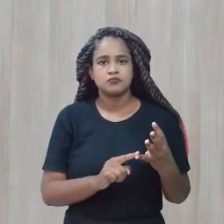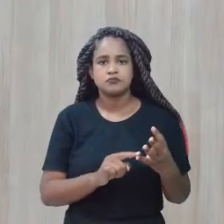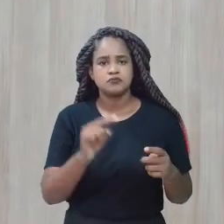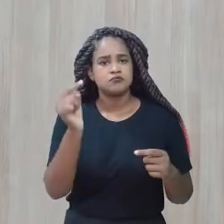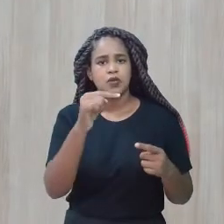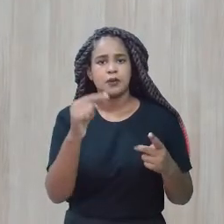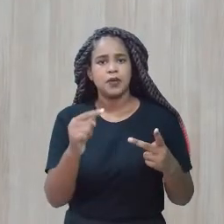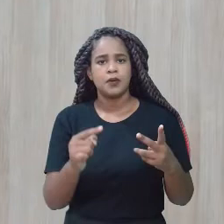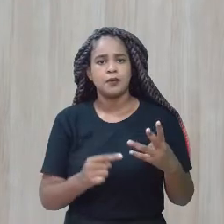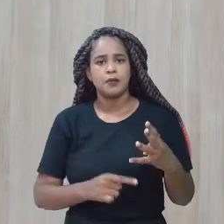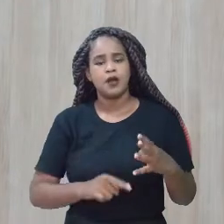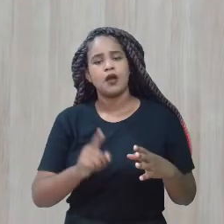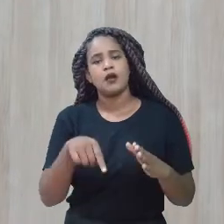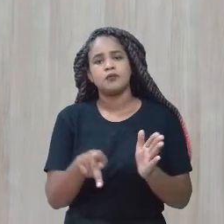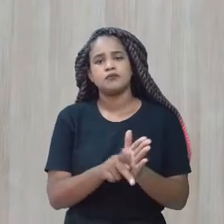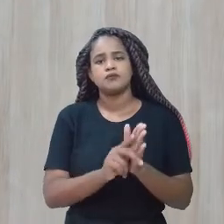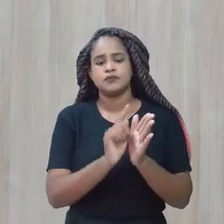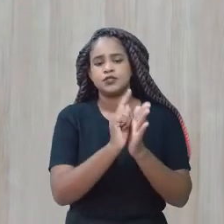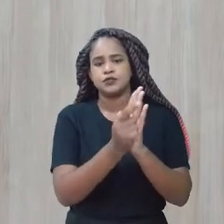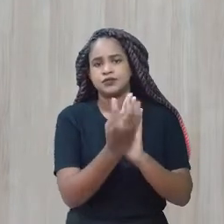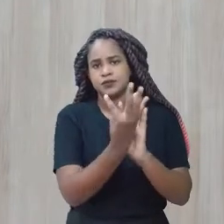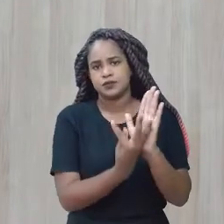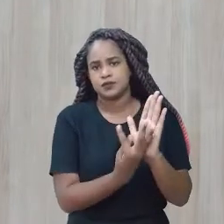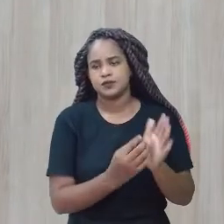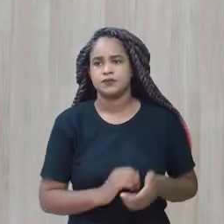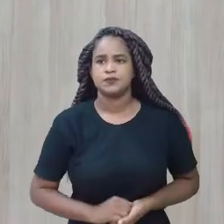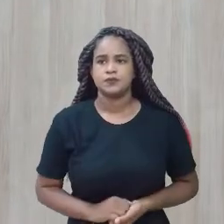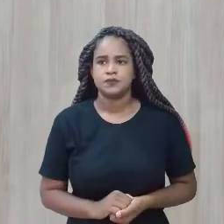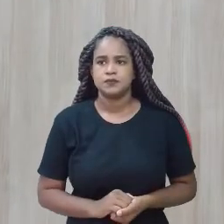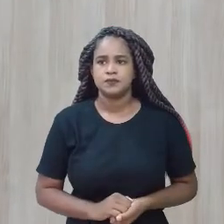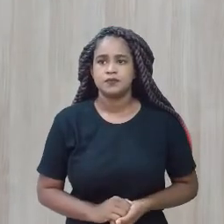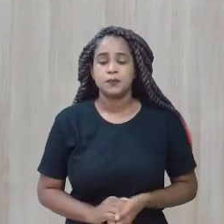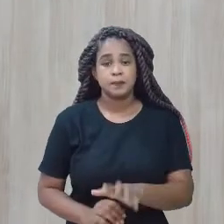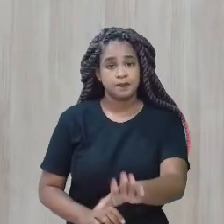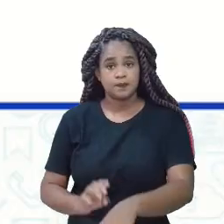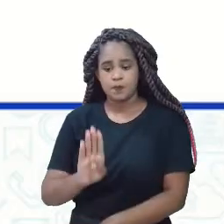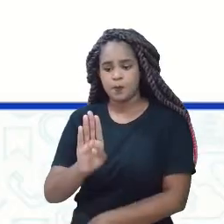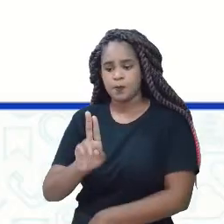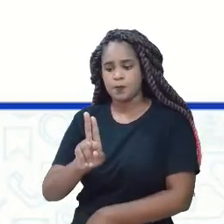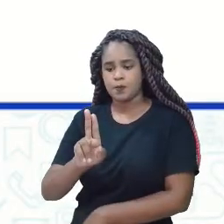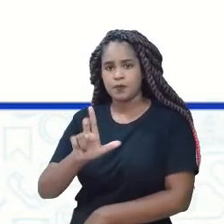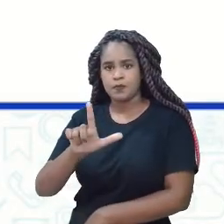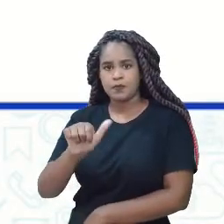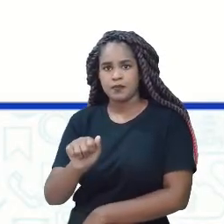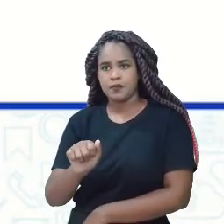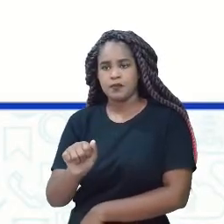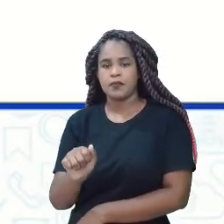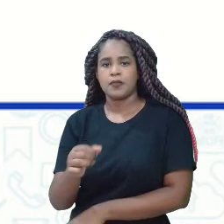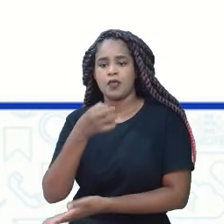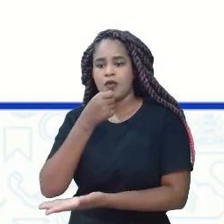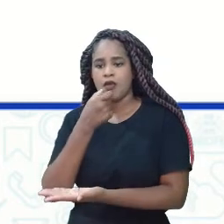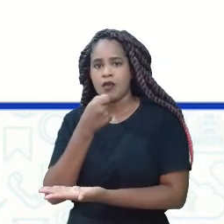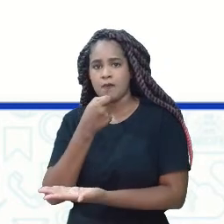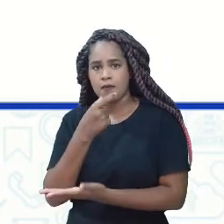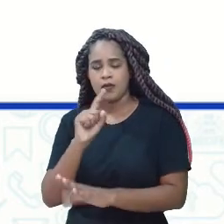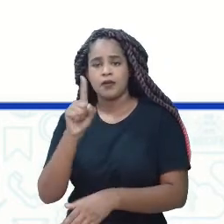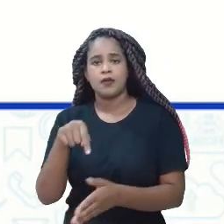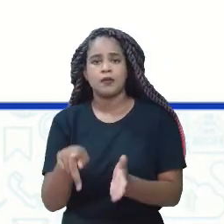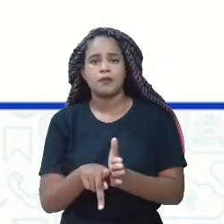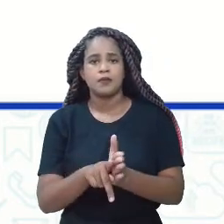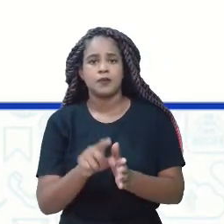tudo é gênero textual. Bula de remédio, pronto, quando